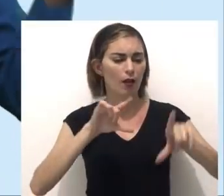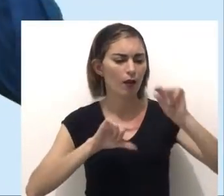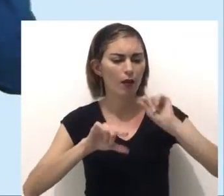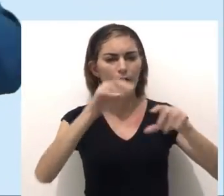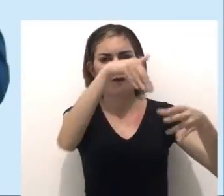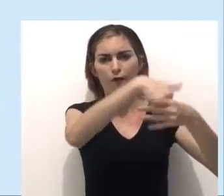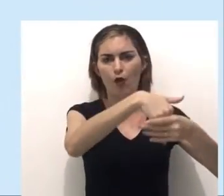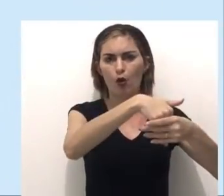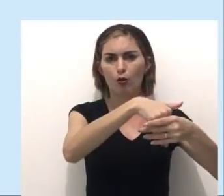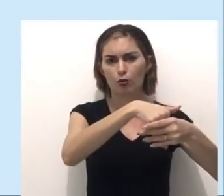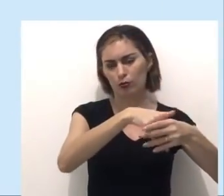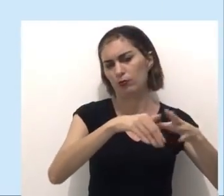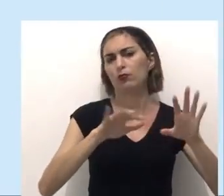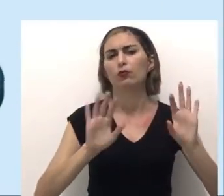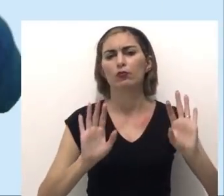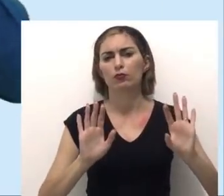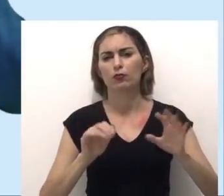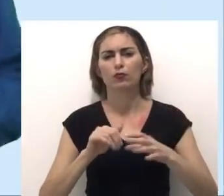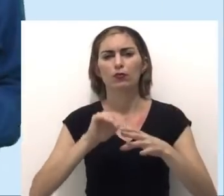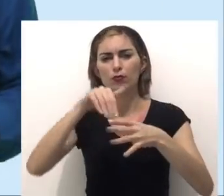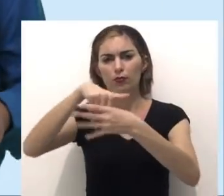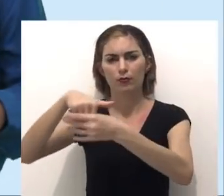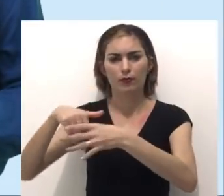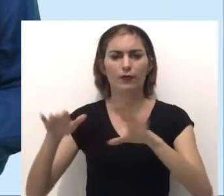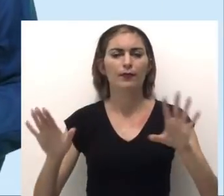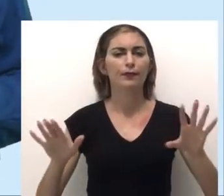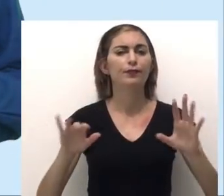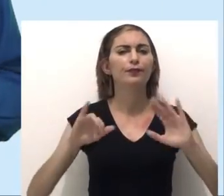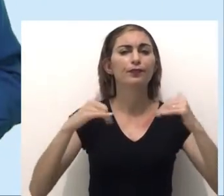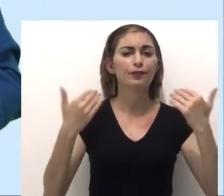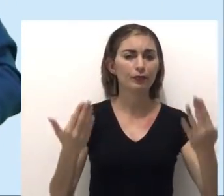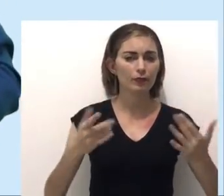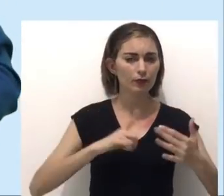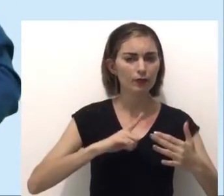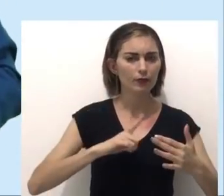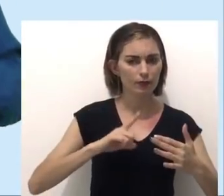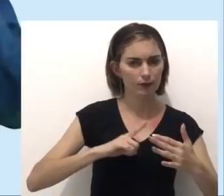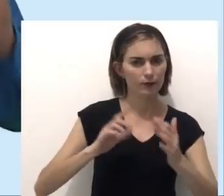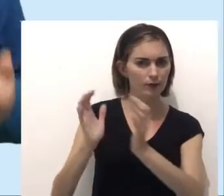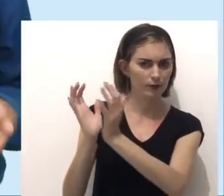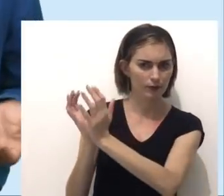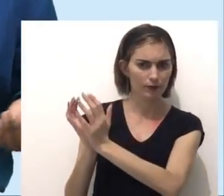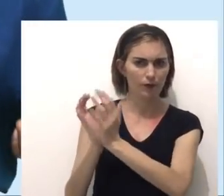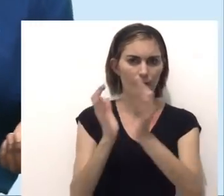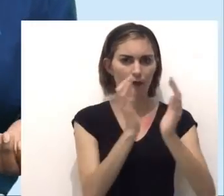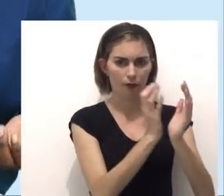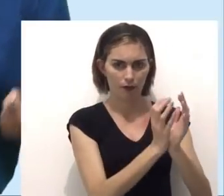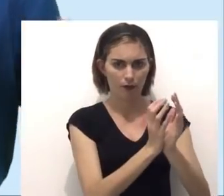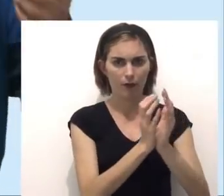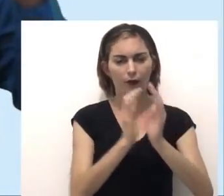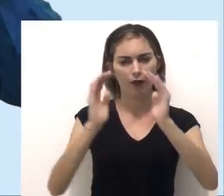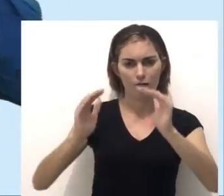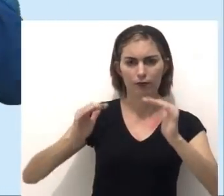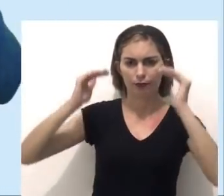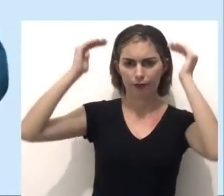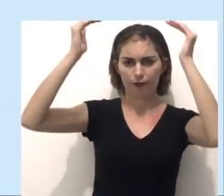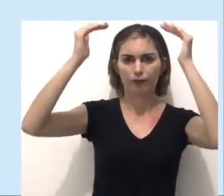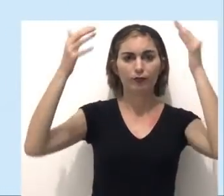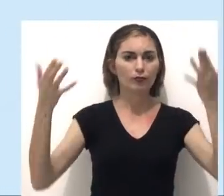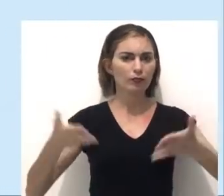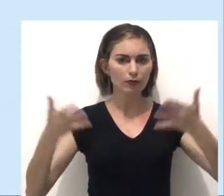gente eleito por voto censitário. Né? Então a gente tem